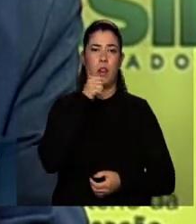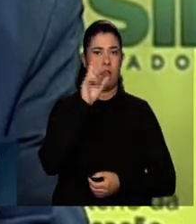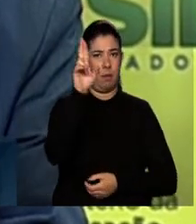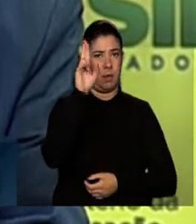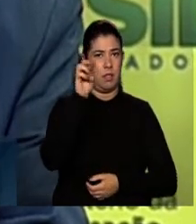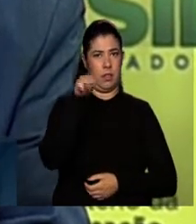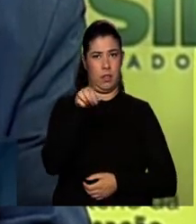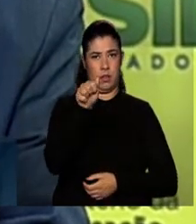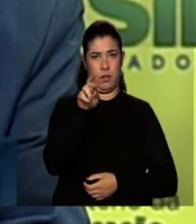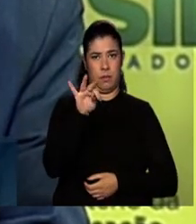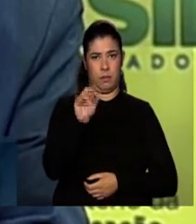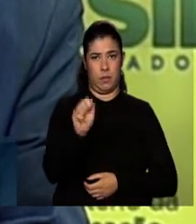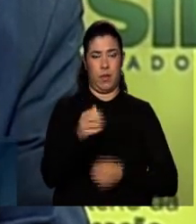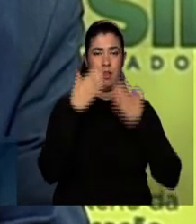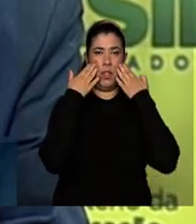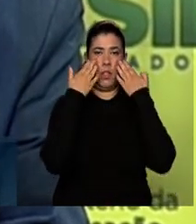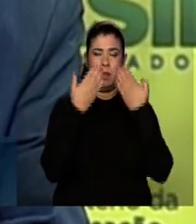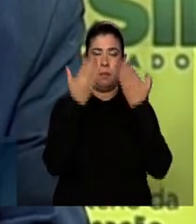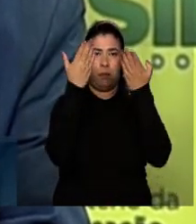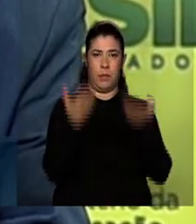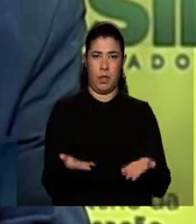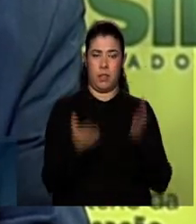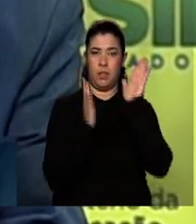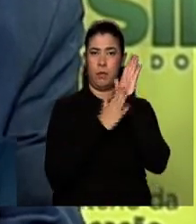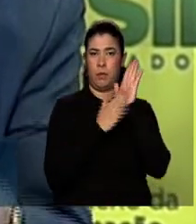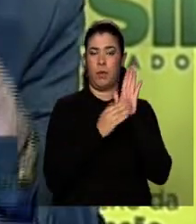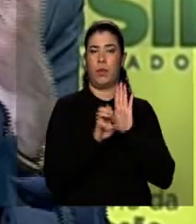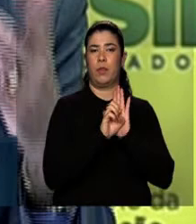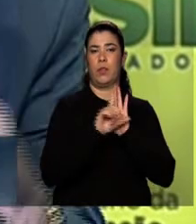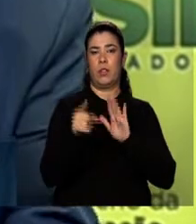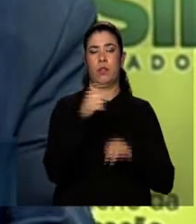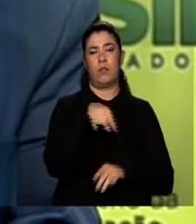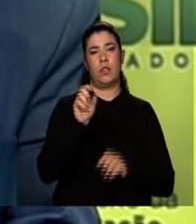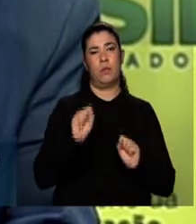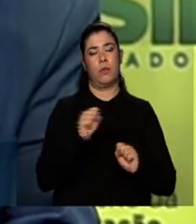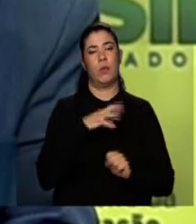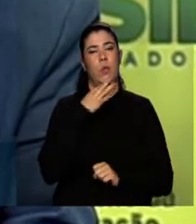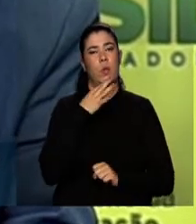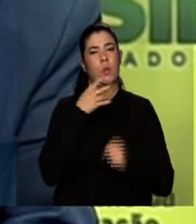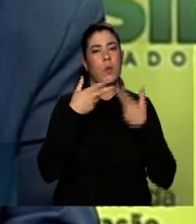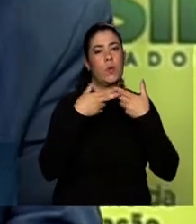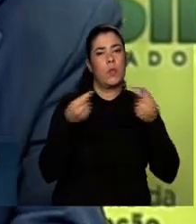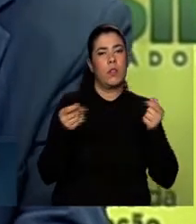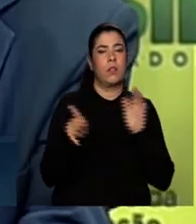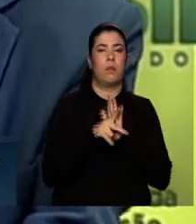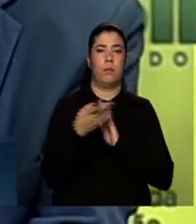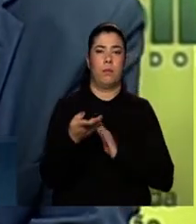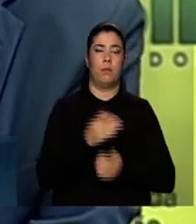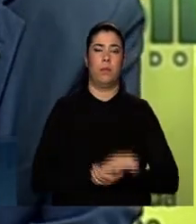faça a apresentação do edital para que vocês possam ter alguns detalhes do mesmo.